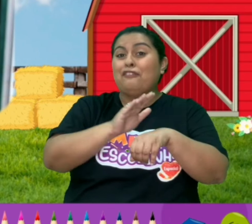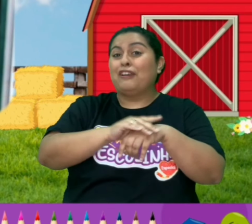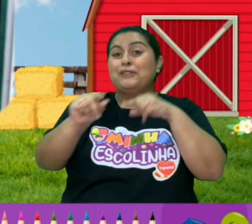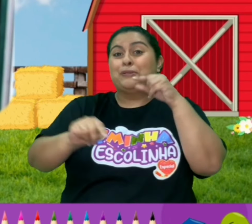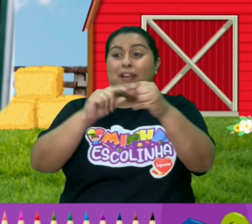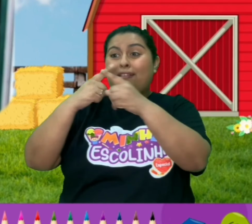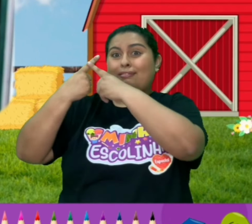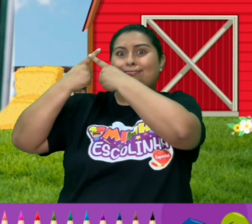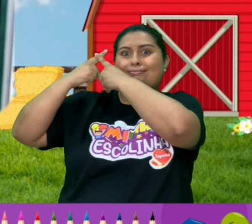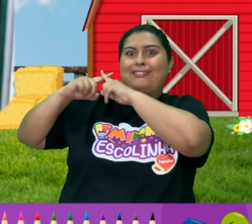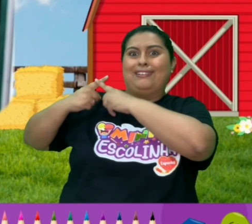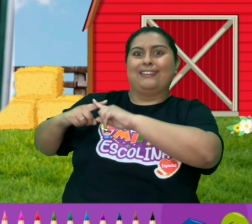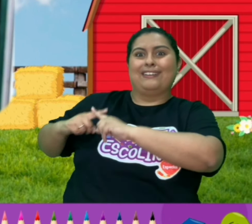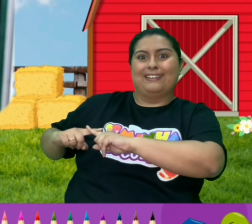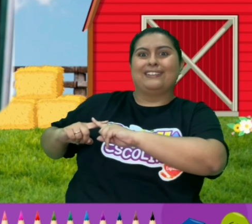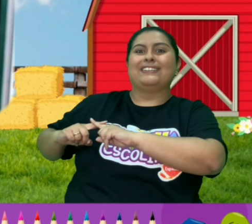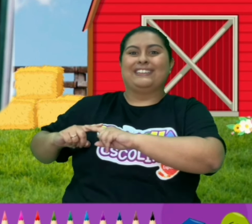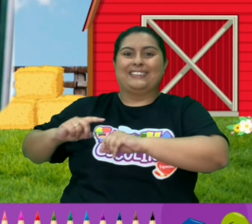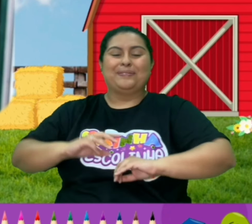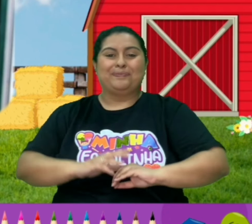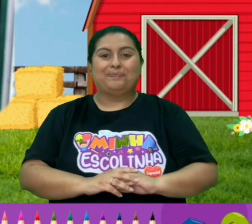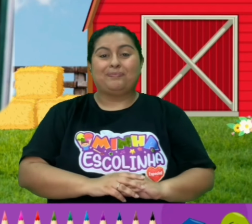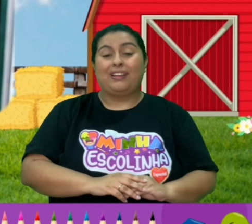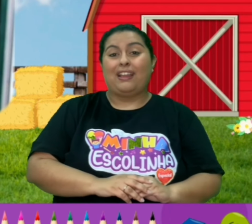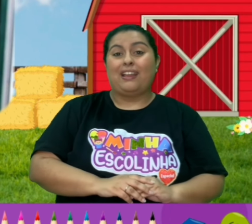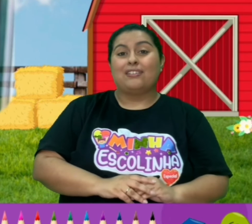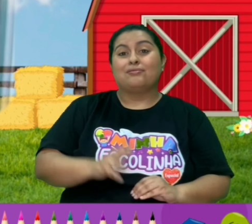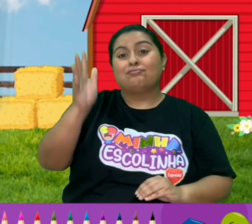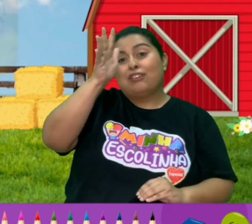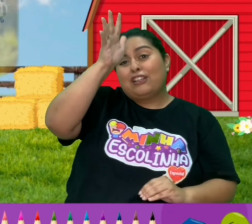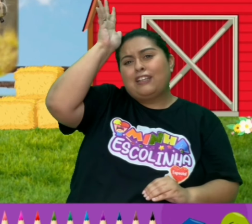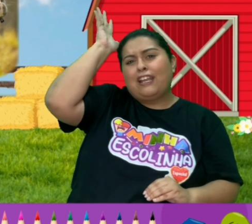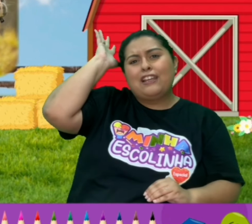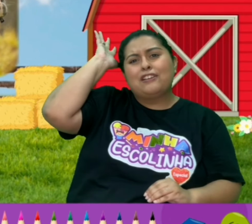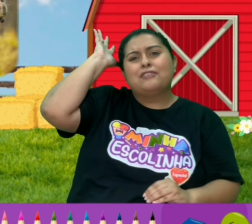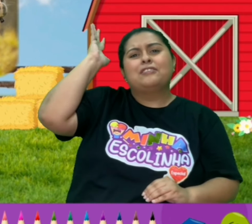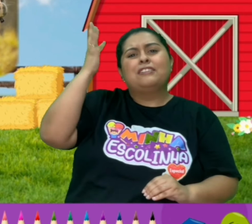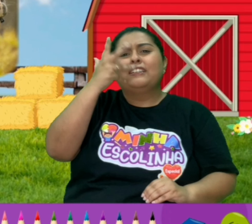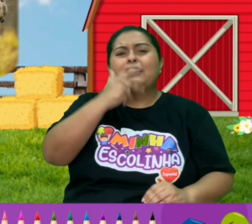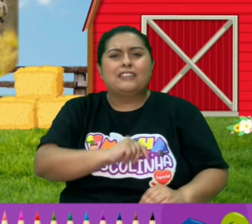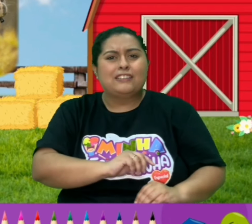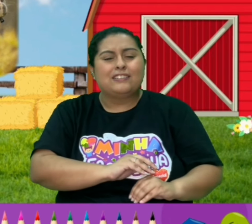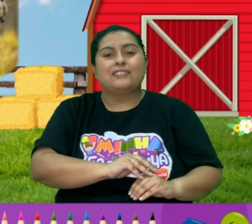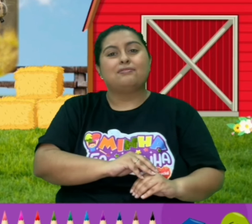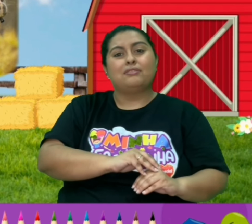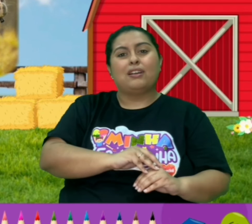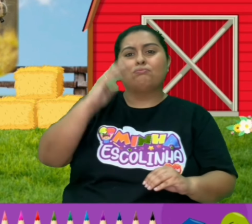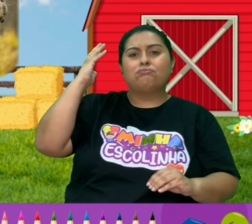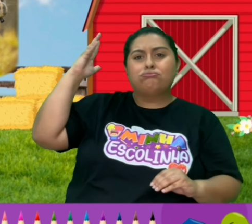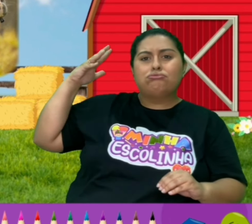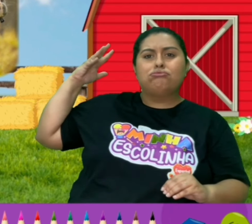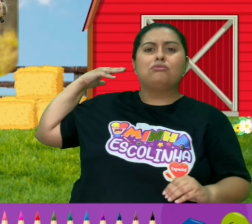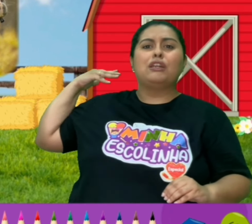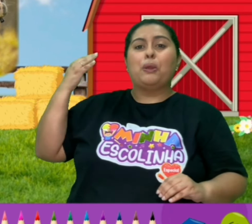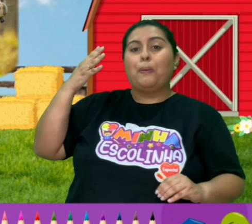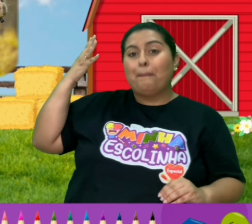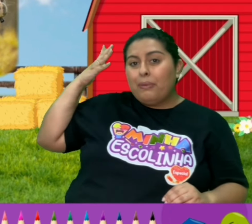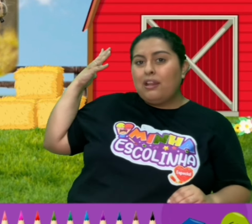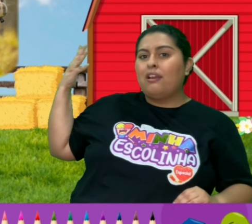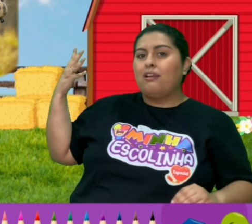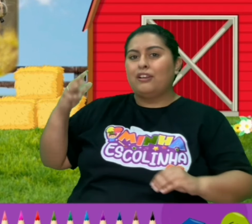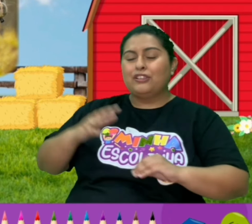até trança na crina do cavalo. Ai, a crina deles, gente, são tão lindas, grandes e